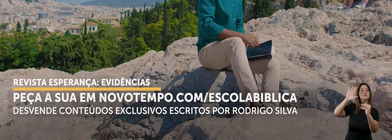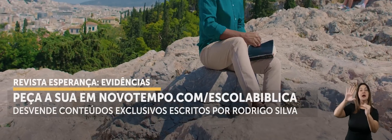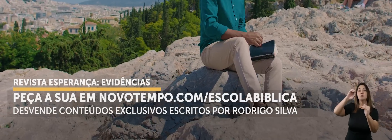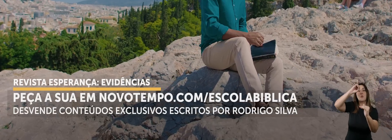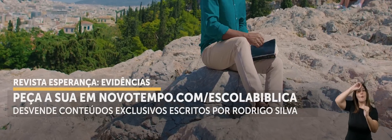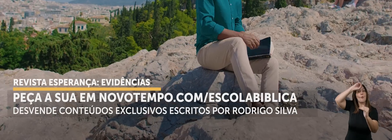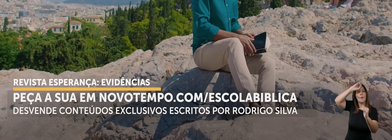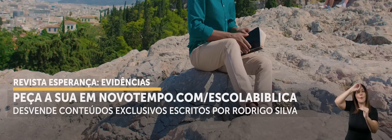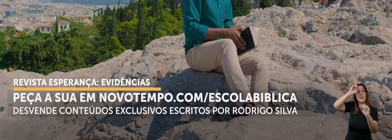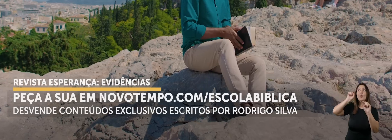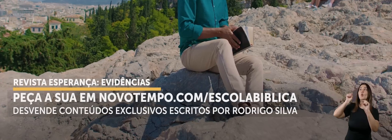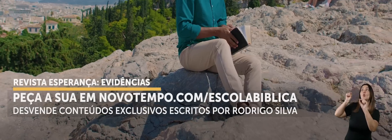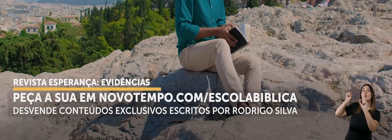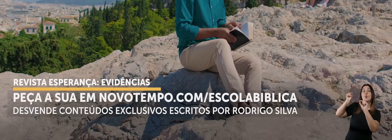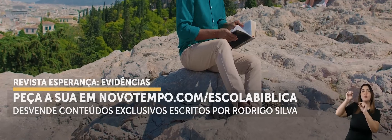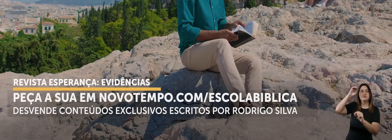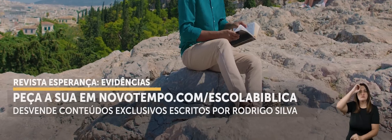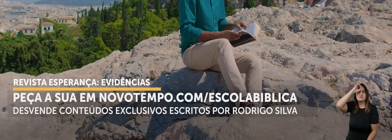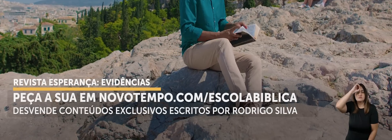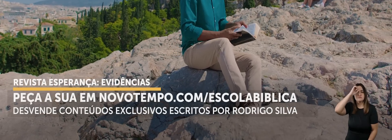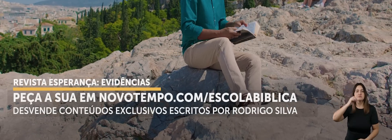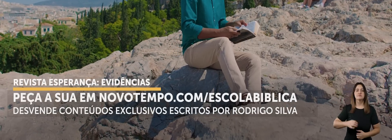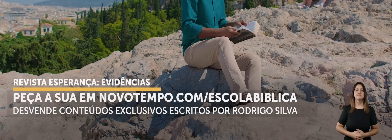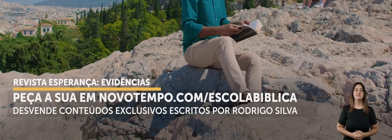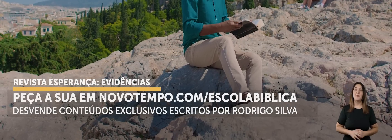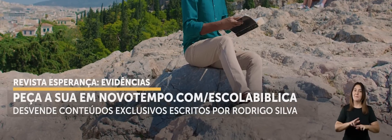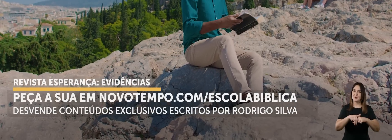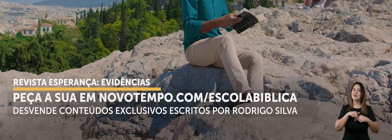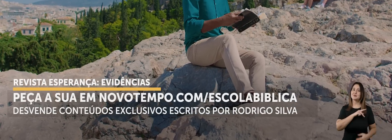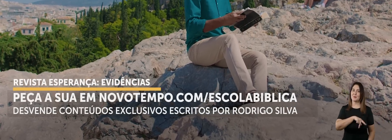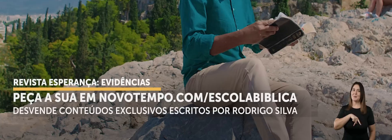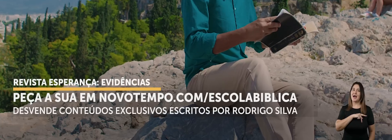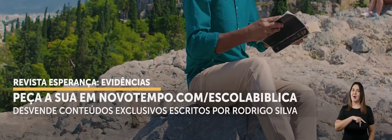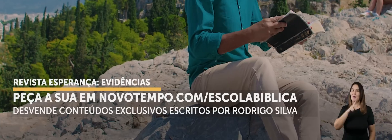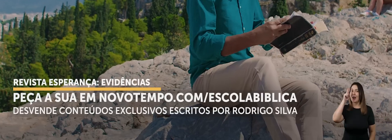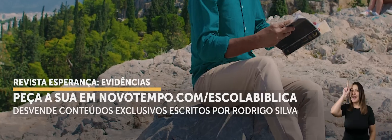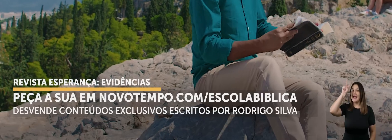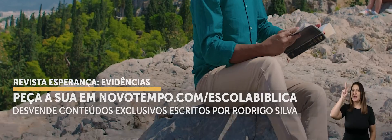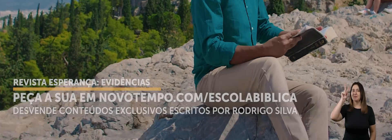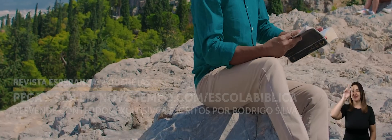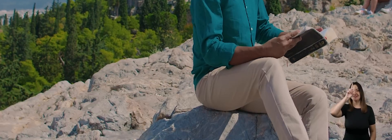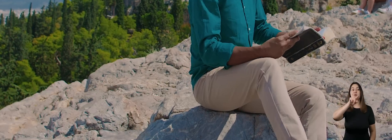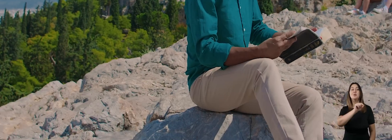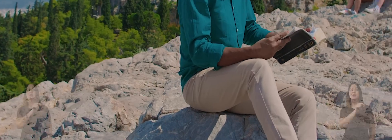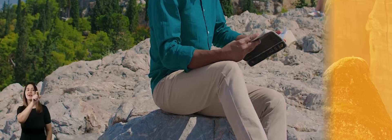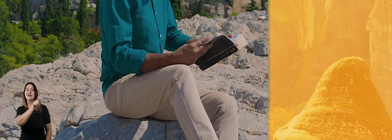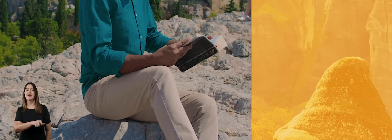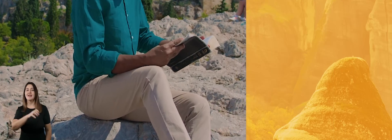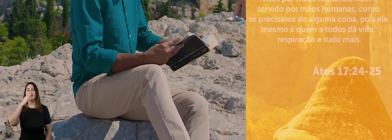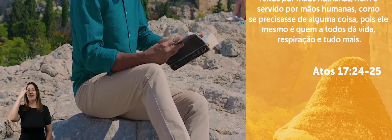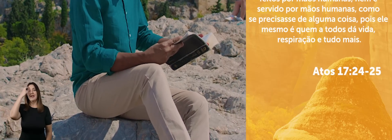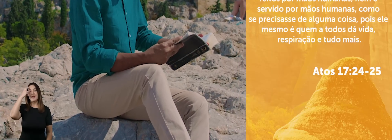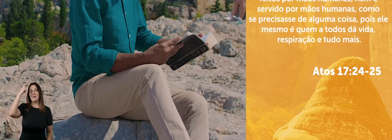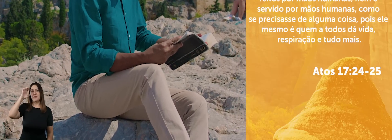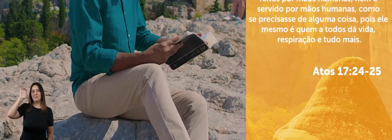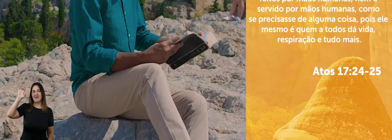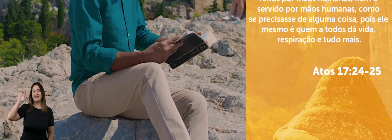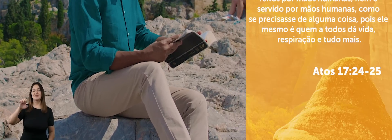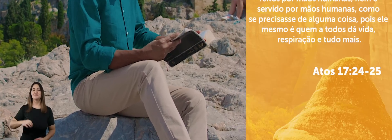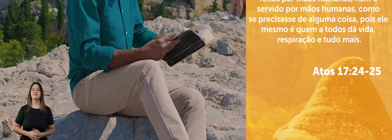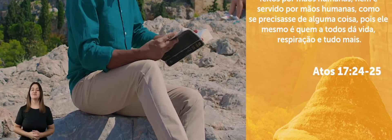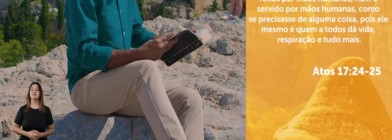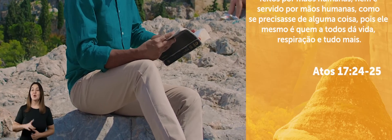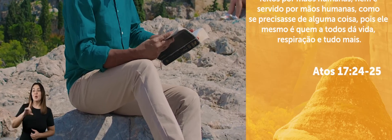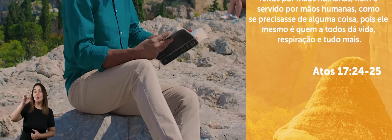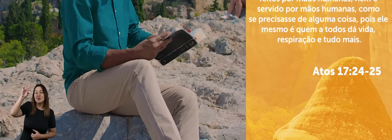acerca dele. E Paulo faz citação aqui do próprio Epimênides. Ele continua dizendo no verso 24, o Deus que